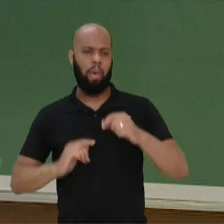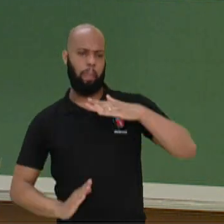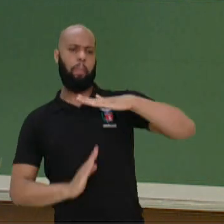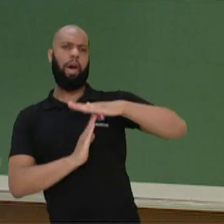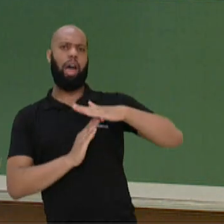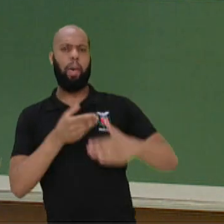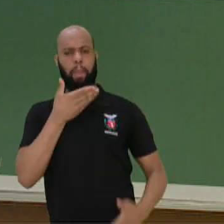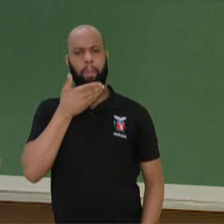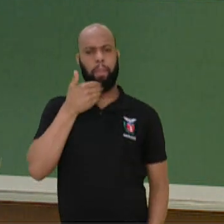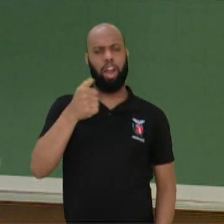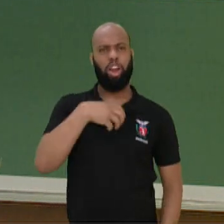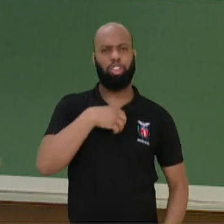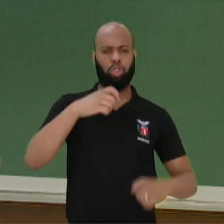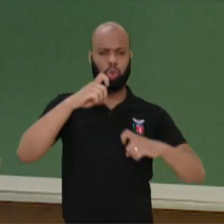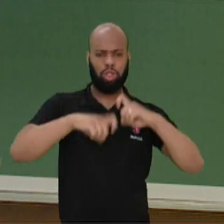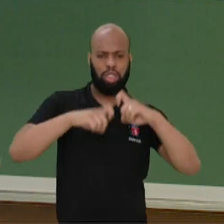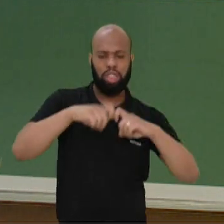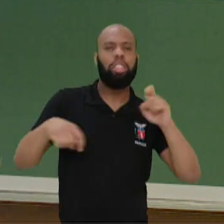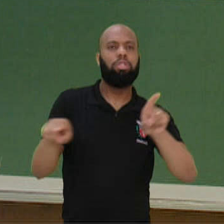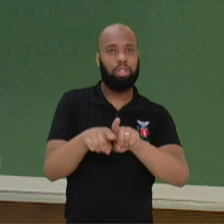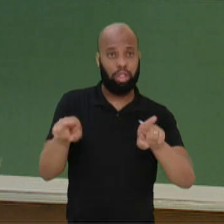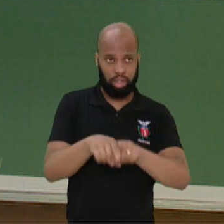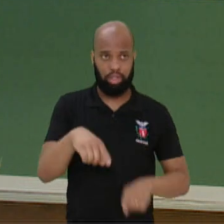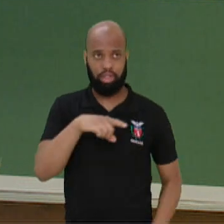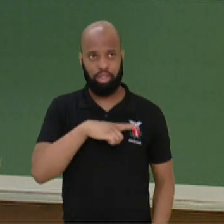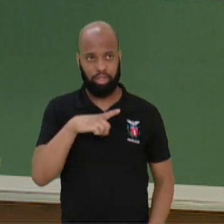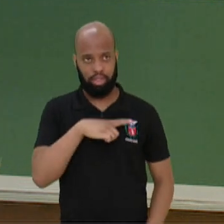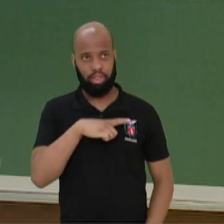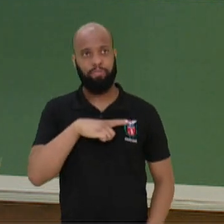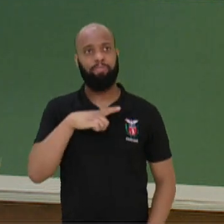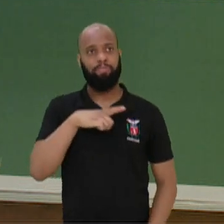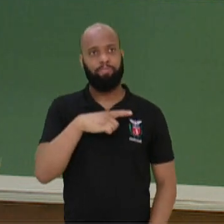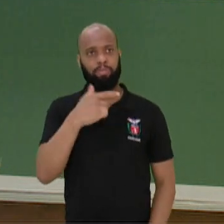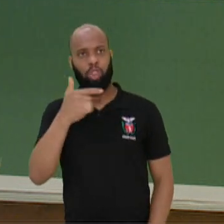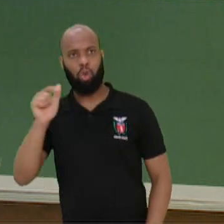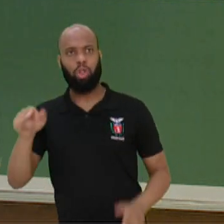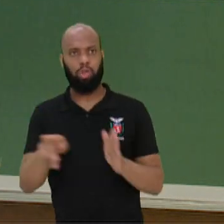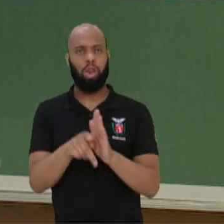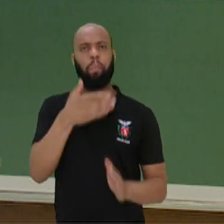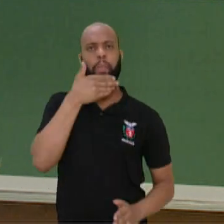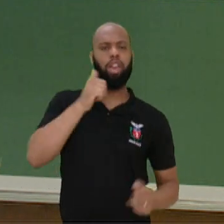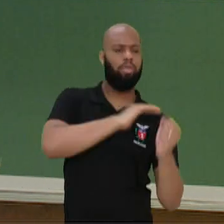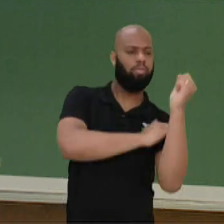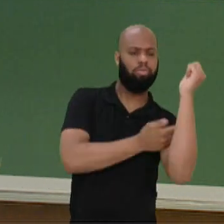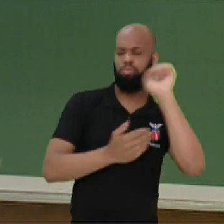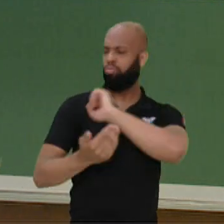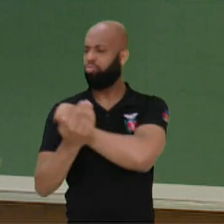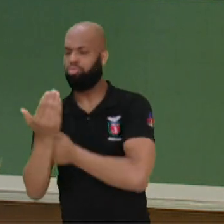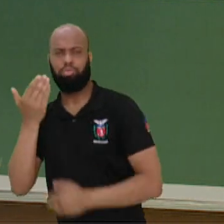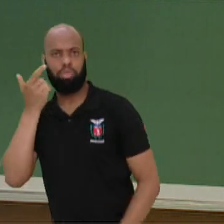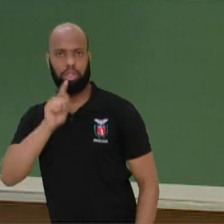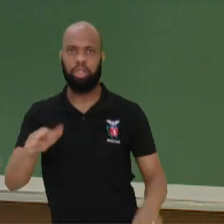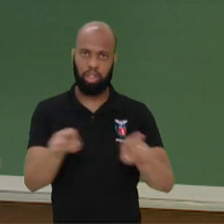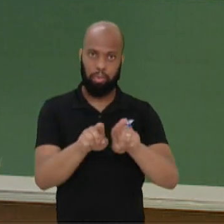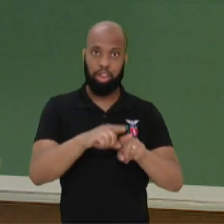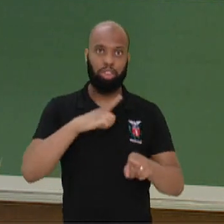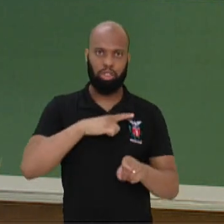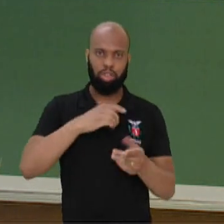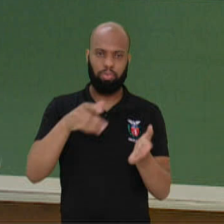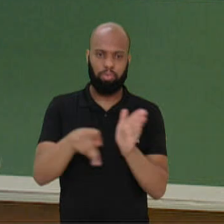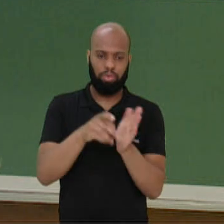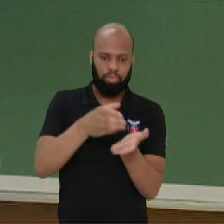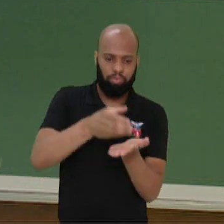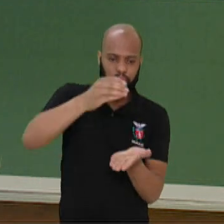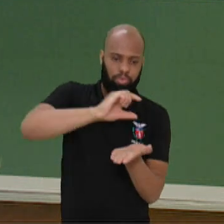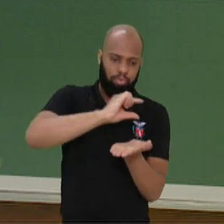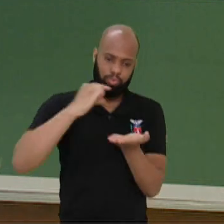classificadas nessas categorias, considerando ainda o que os produtores afirmavam nos rótulos.